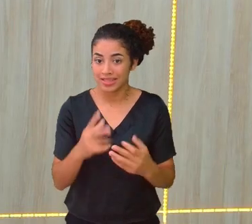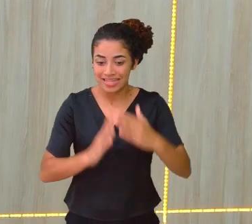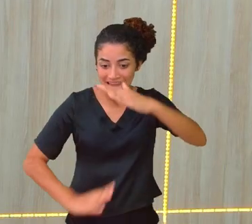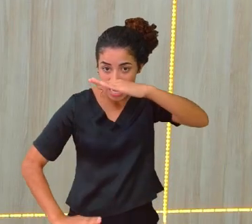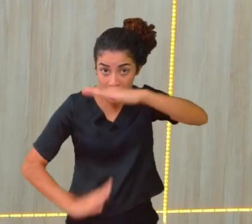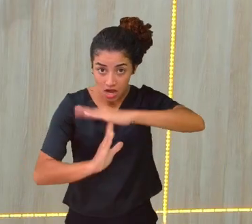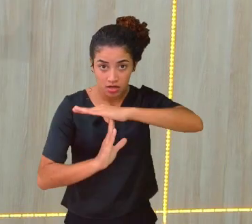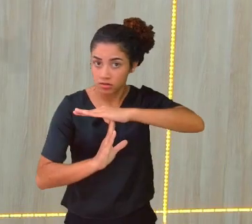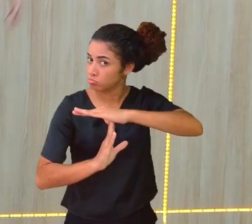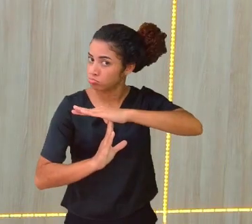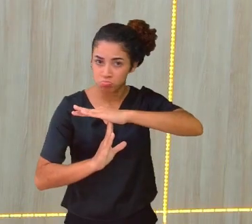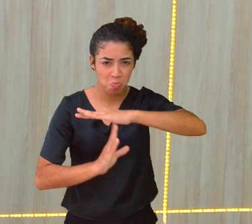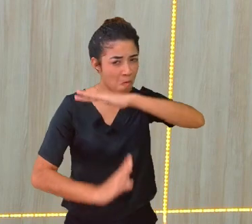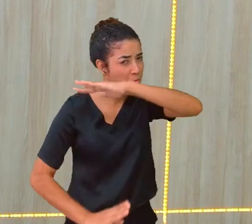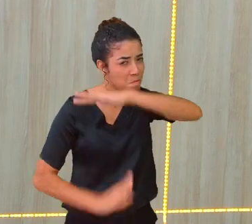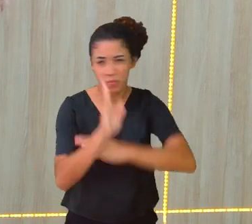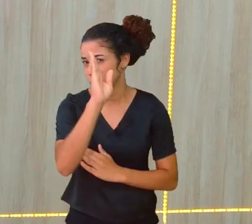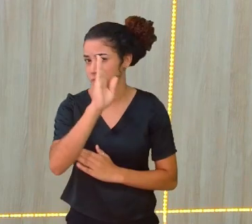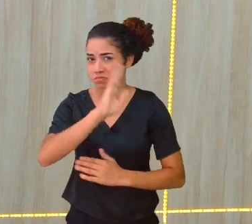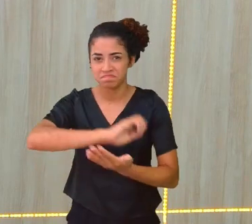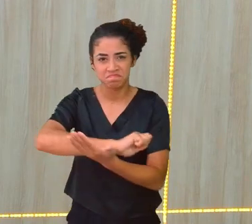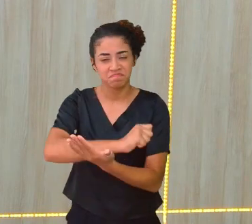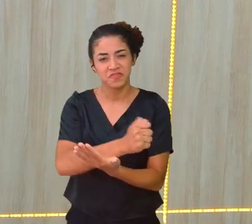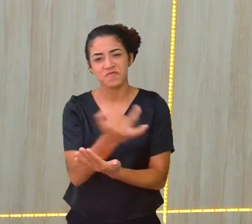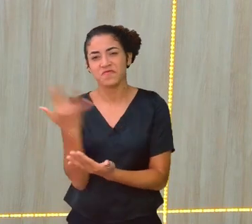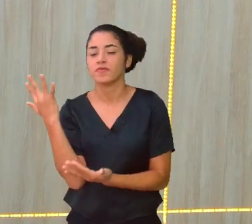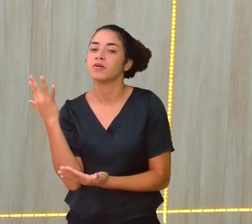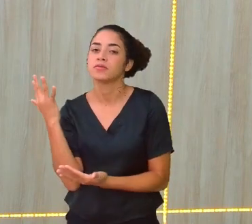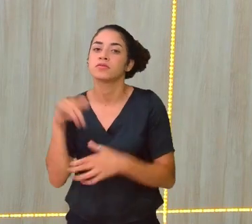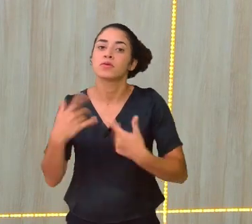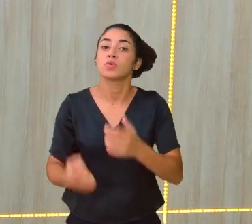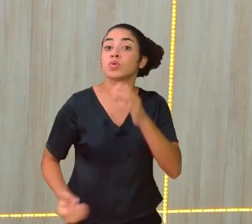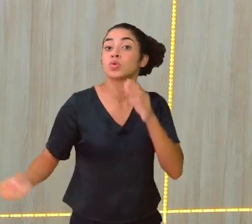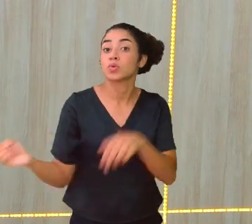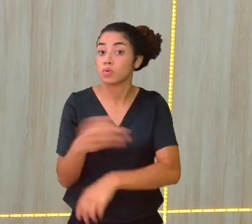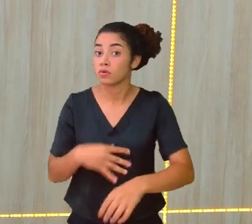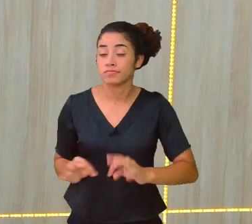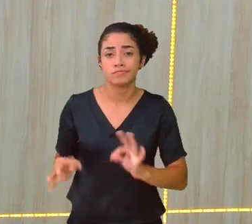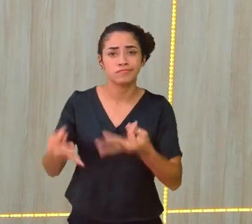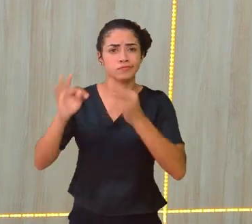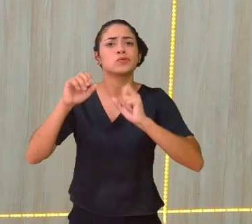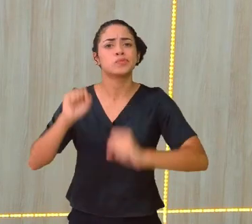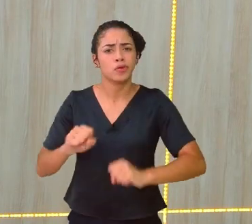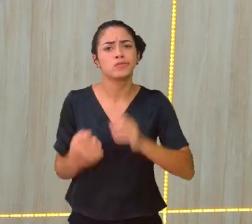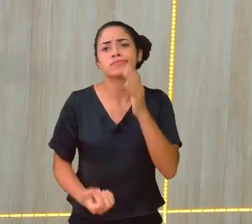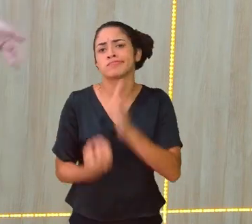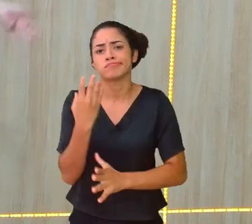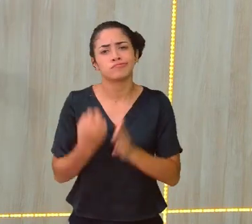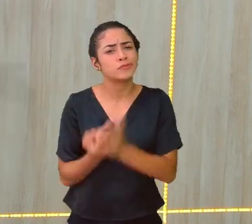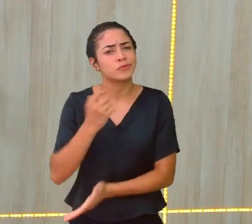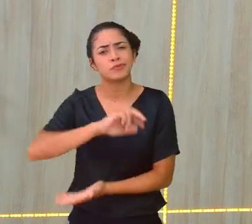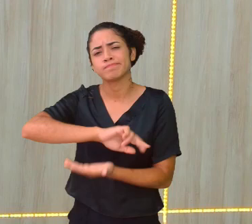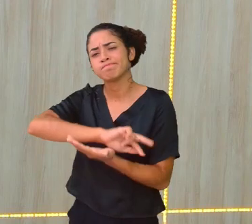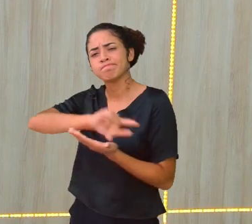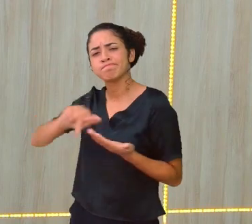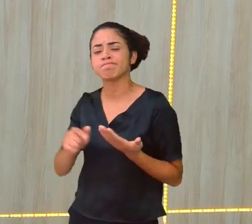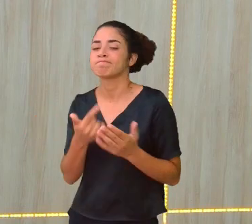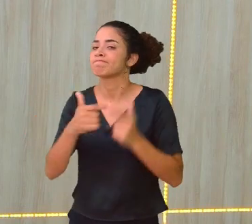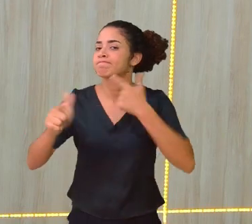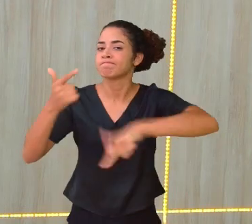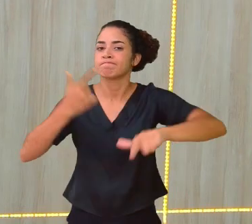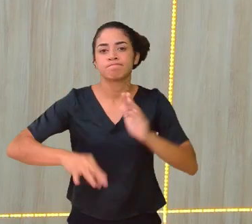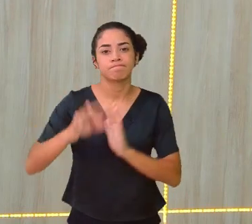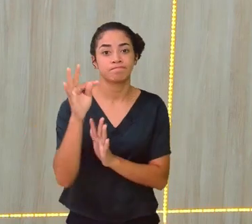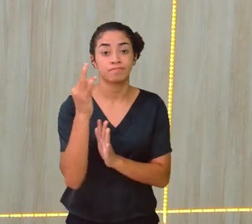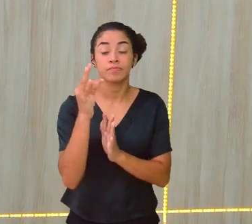são ilimitados. Tanto que novas tecnologias, por exemplo, podem fazer surgir novos gêneros textuais,